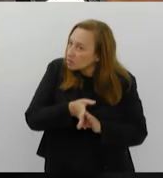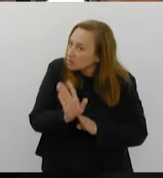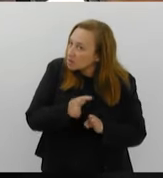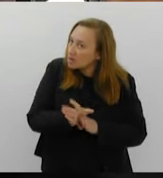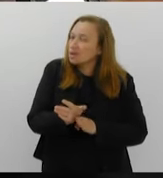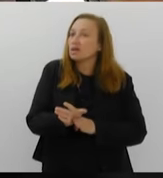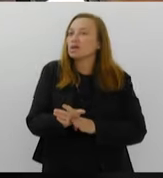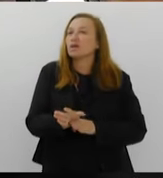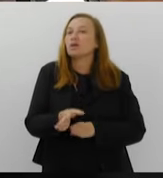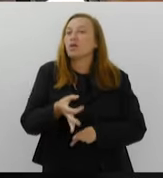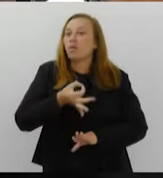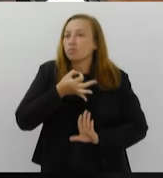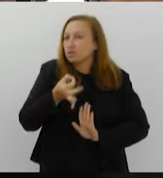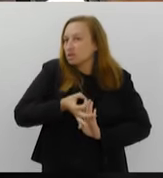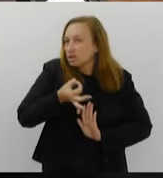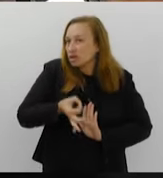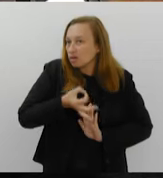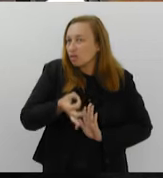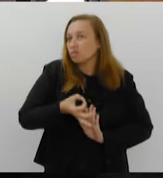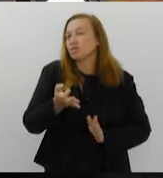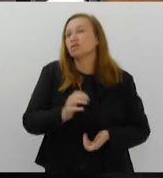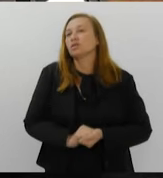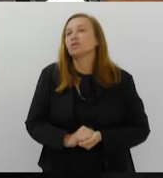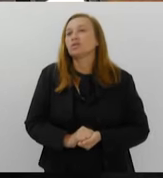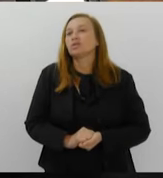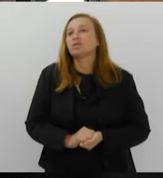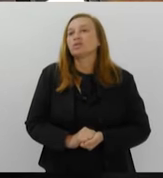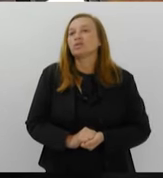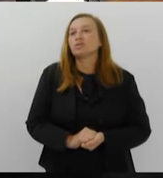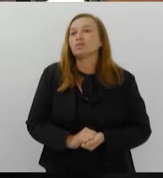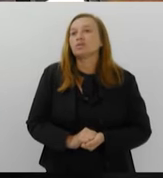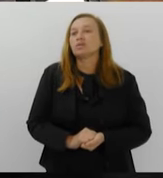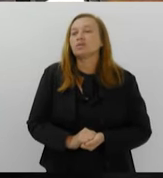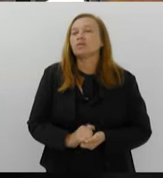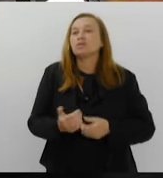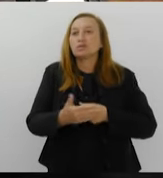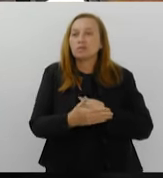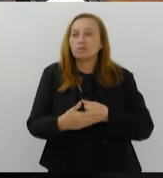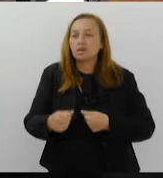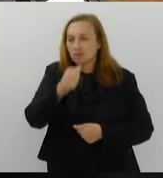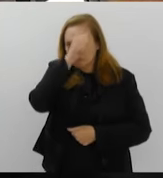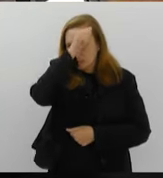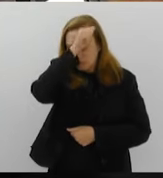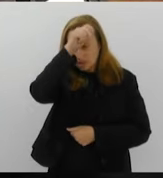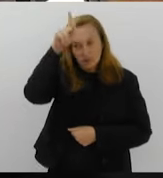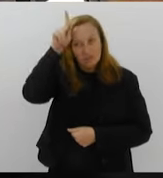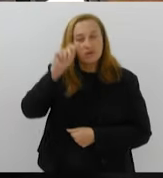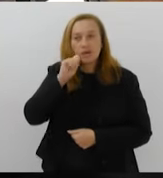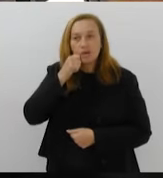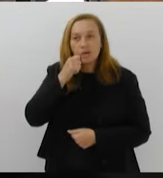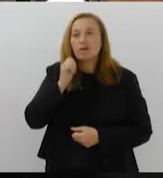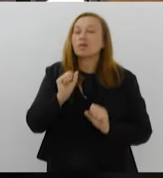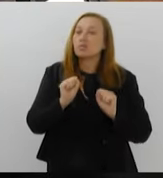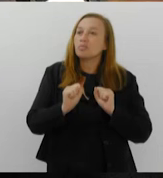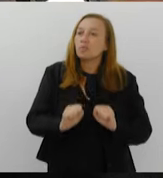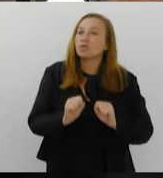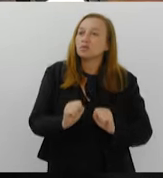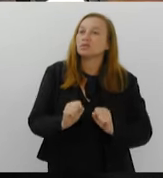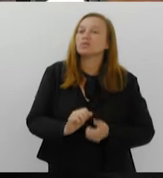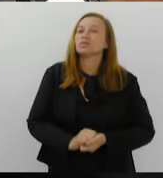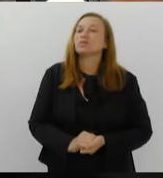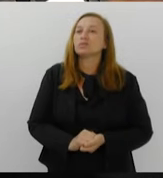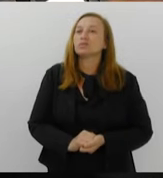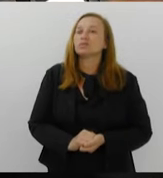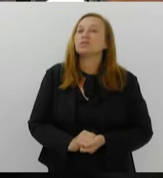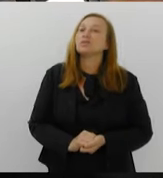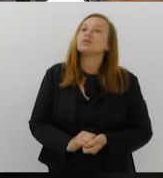que sugira esse ao nosso querido prefeito, para que possa estar fazendo com